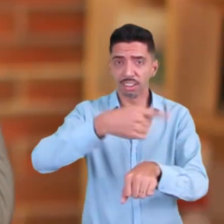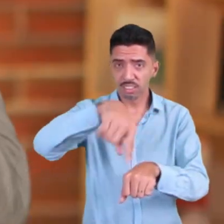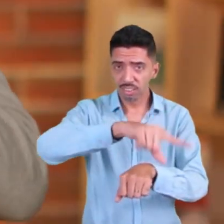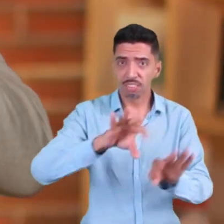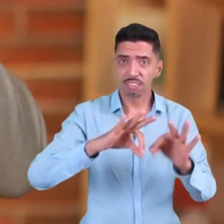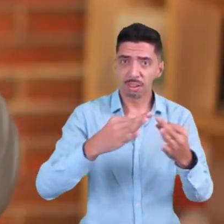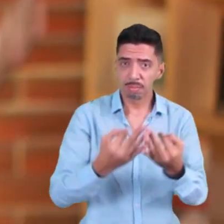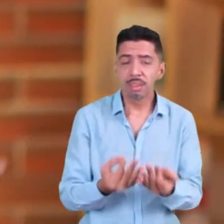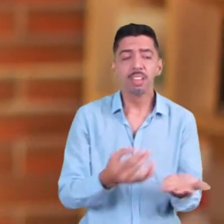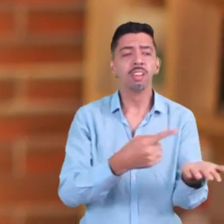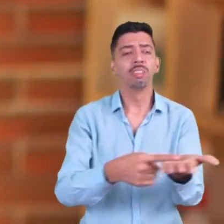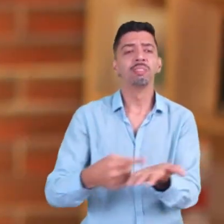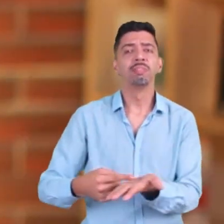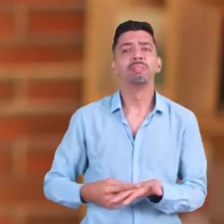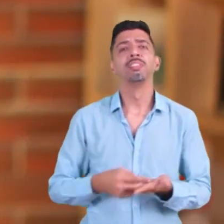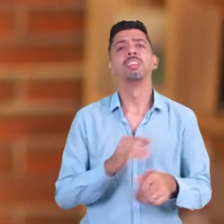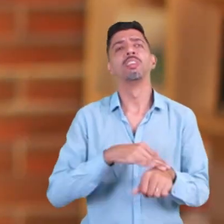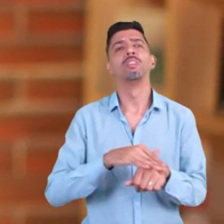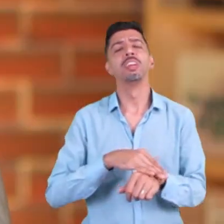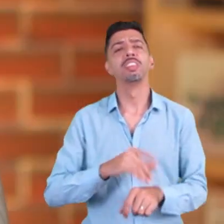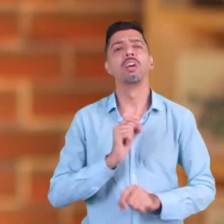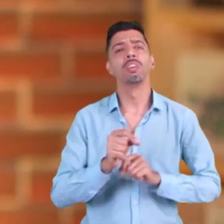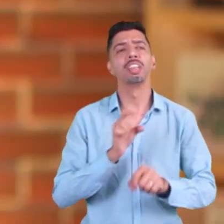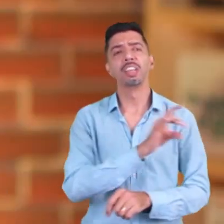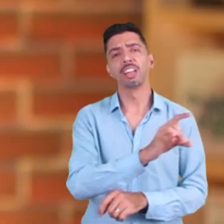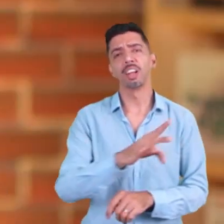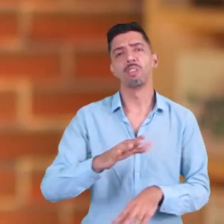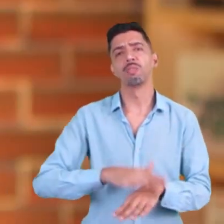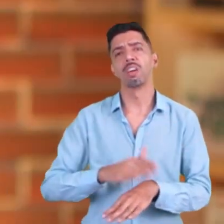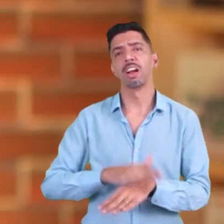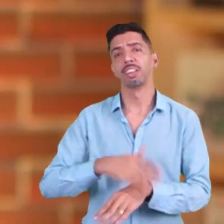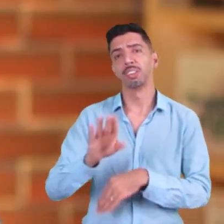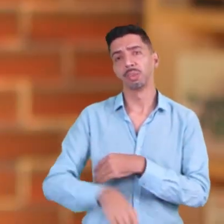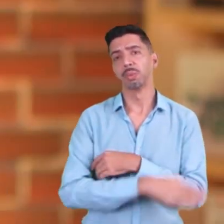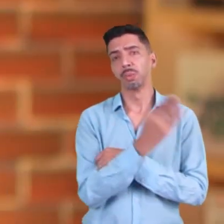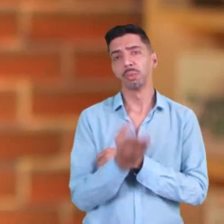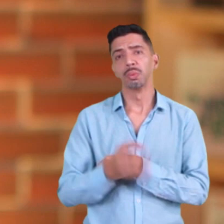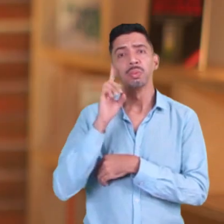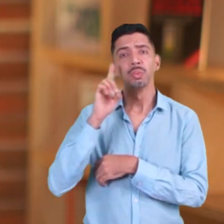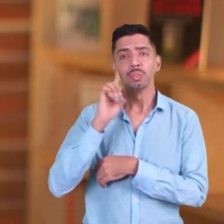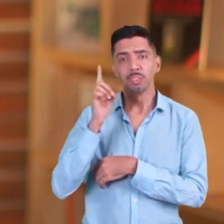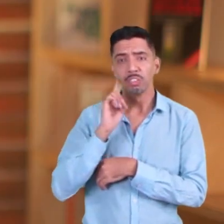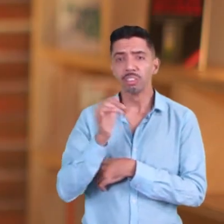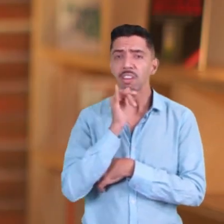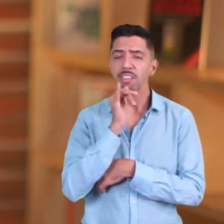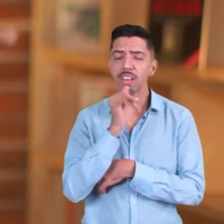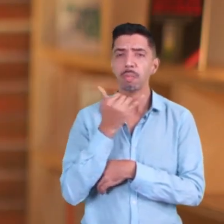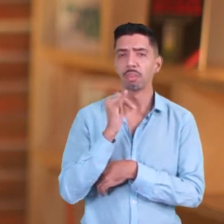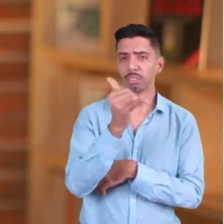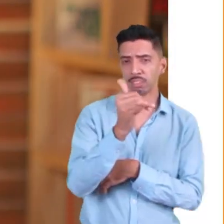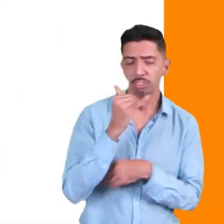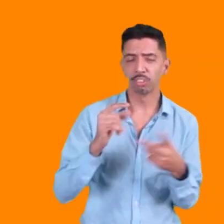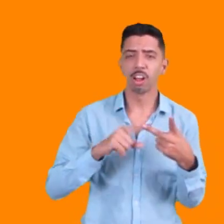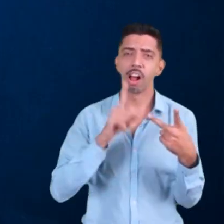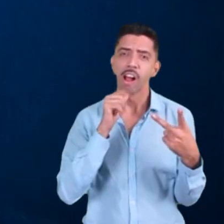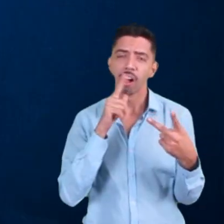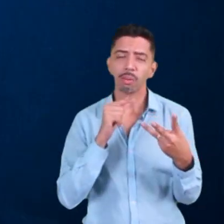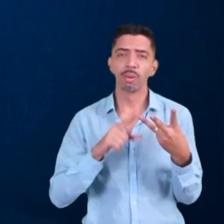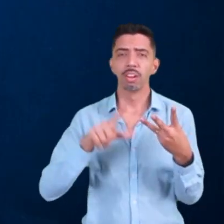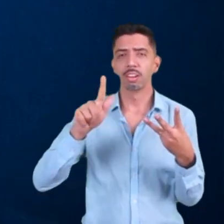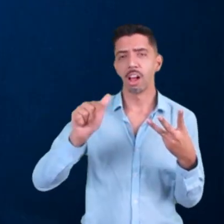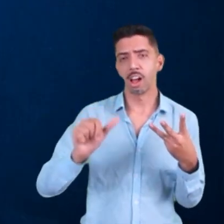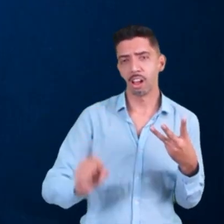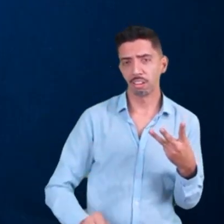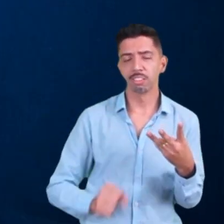consumo, os nossos hábitos de consumo que nós temos todos os dias. Vamos começar pelos mais básicos: